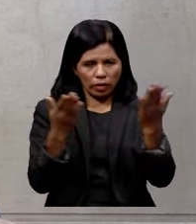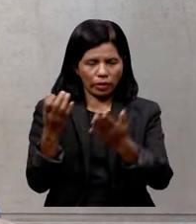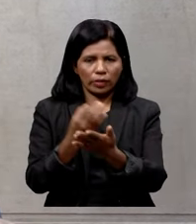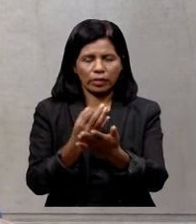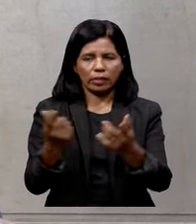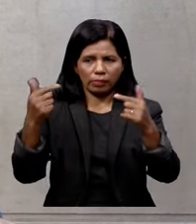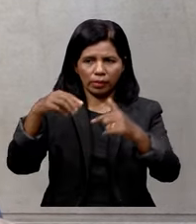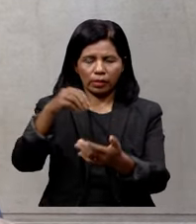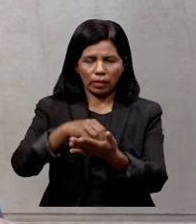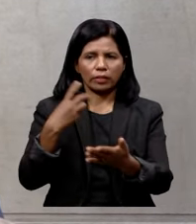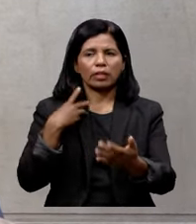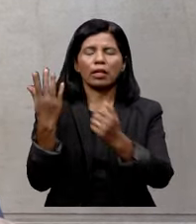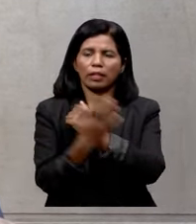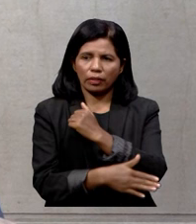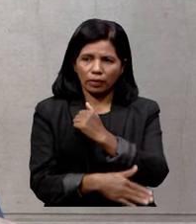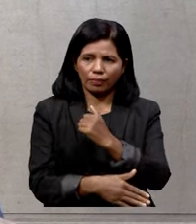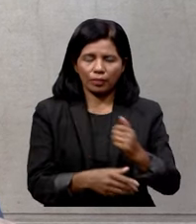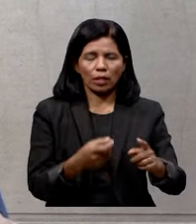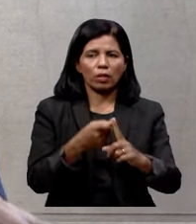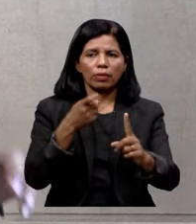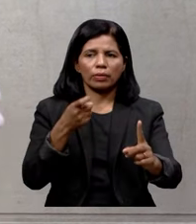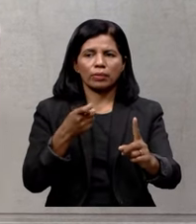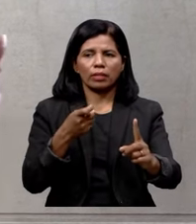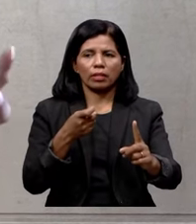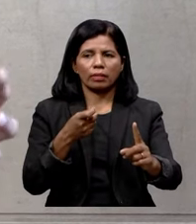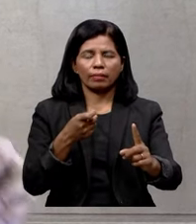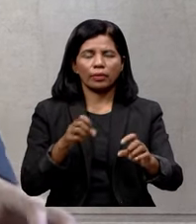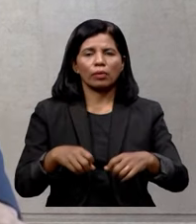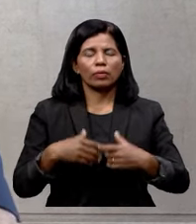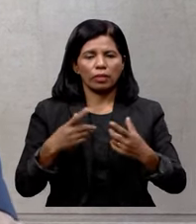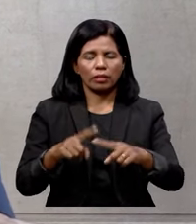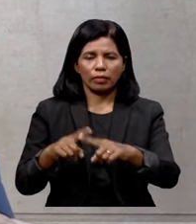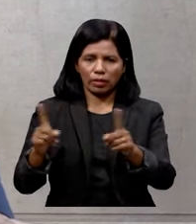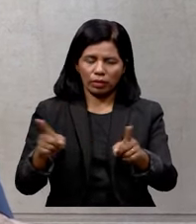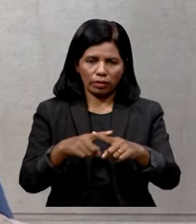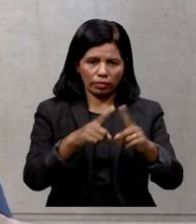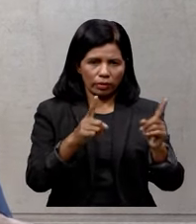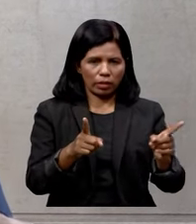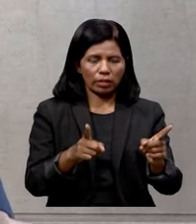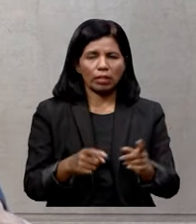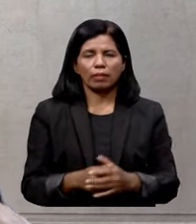he ita ni rai liu si maneira oi oin liu liu